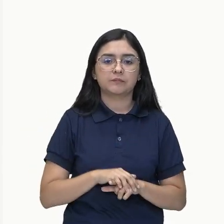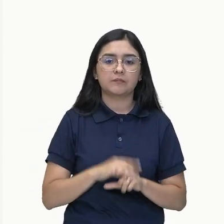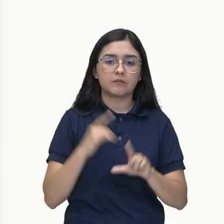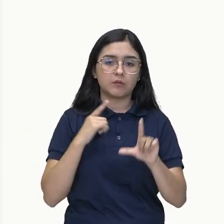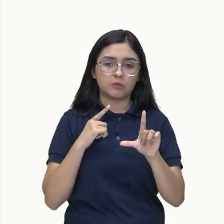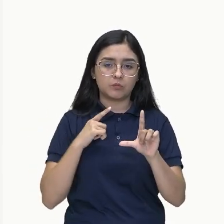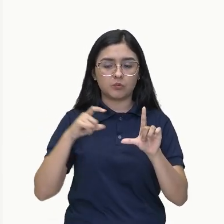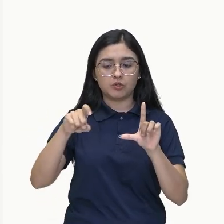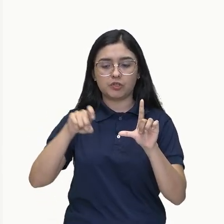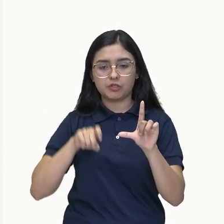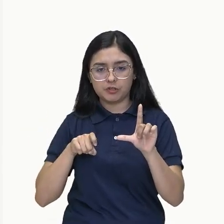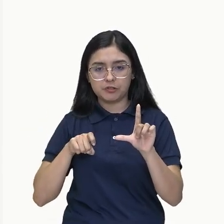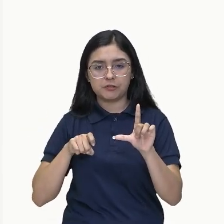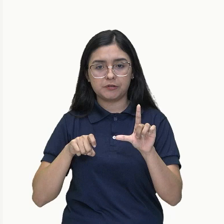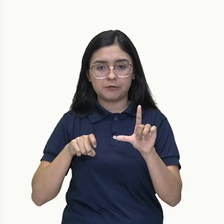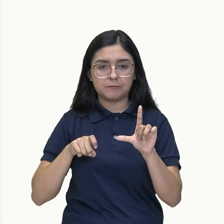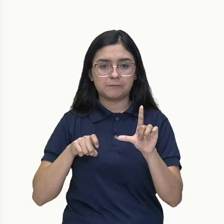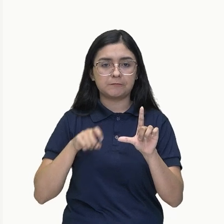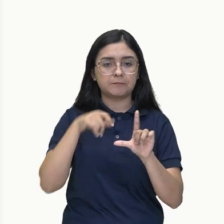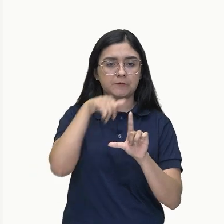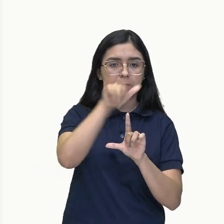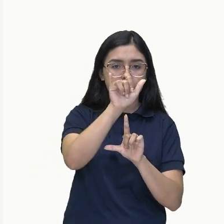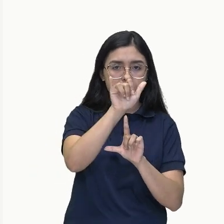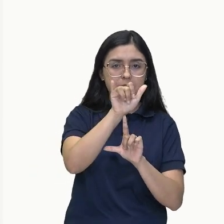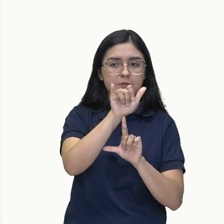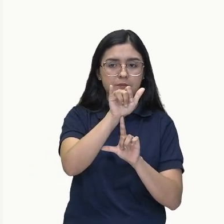x e no eixo y.